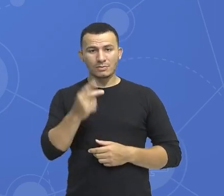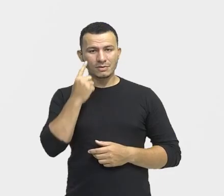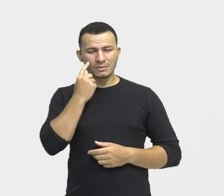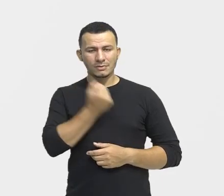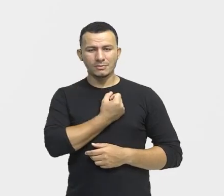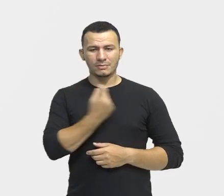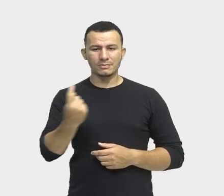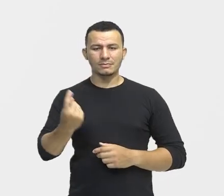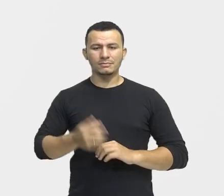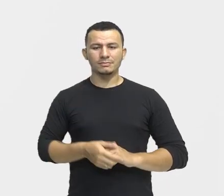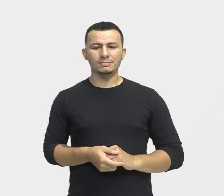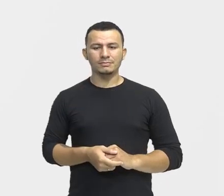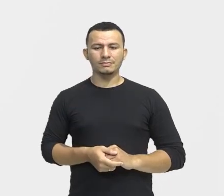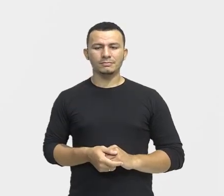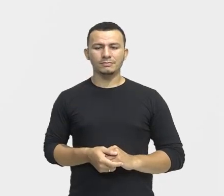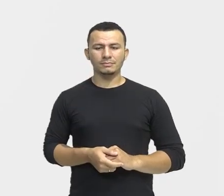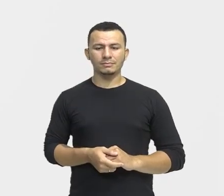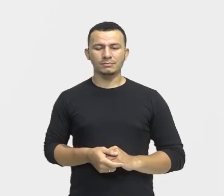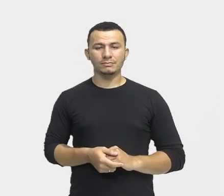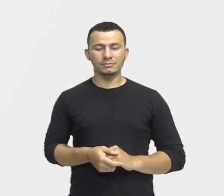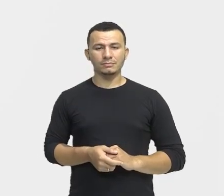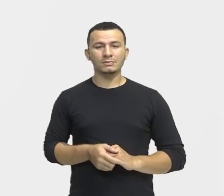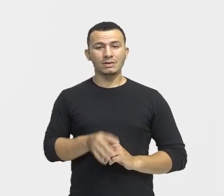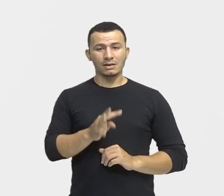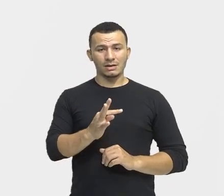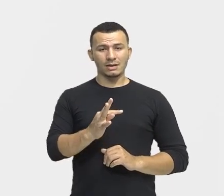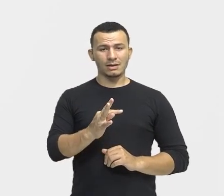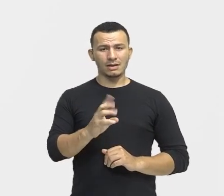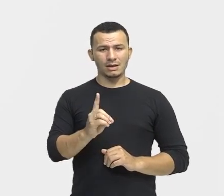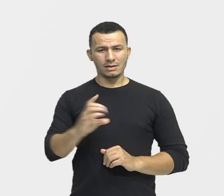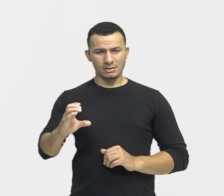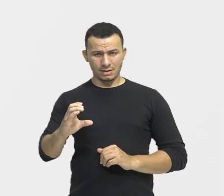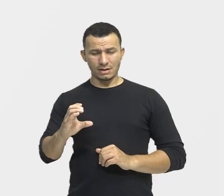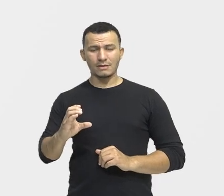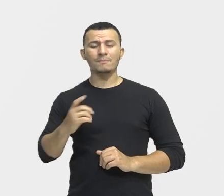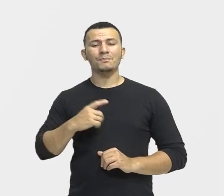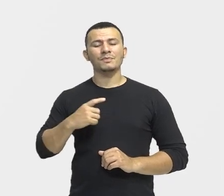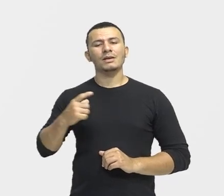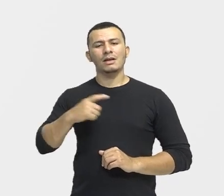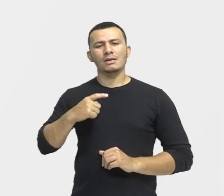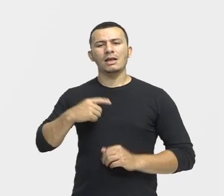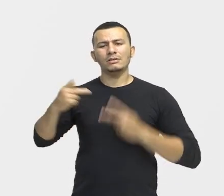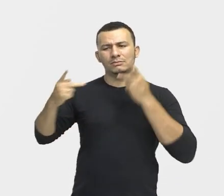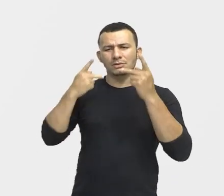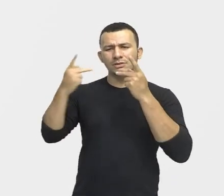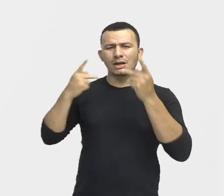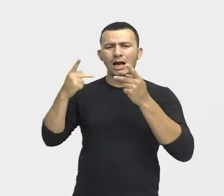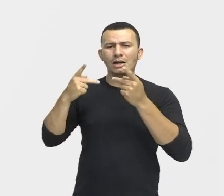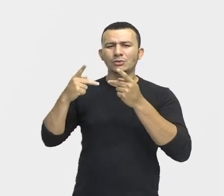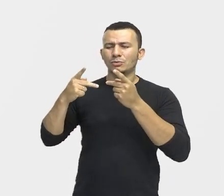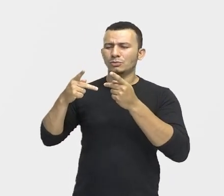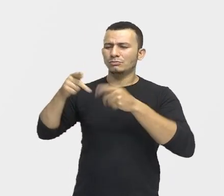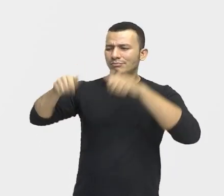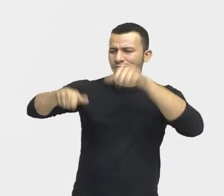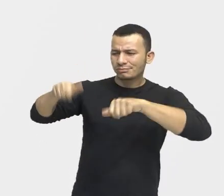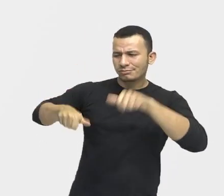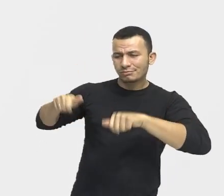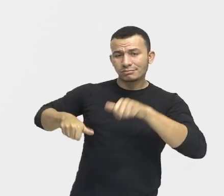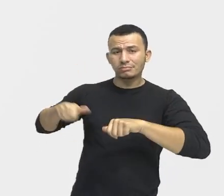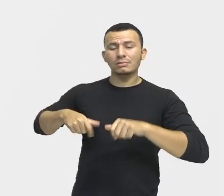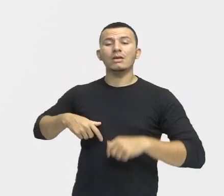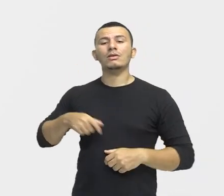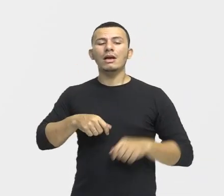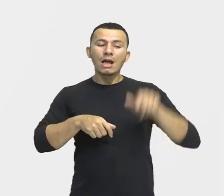DLI. O transtorno dismórfico corporal é um diagnóstico psiquiátrico que caracteriza o indivíduo com